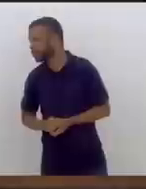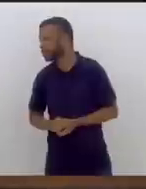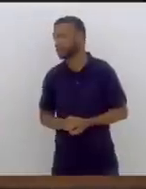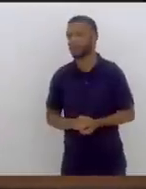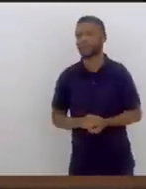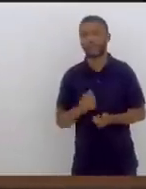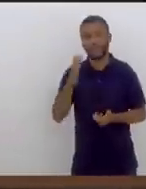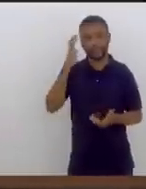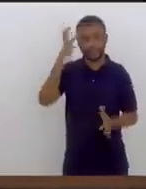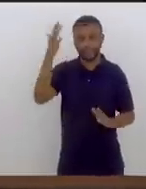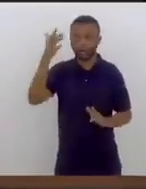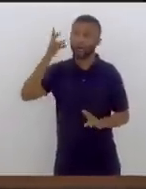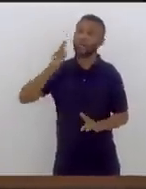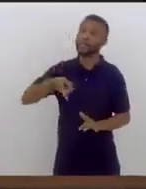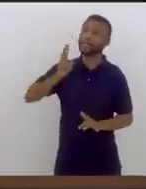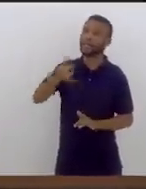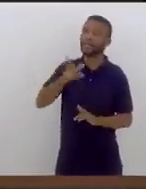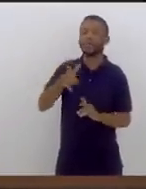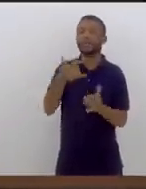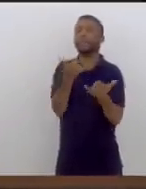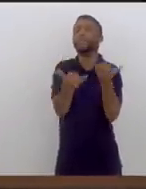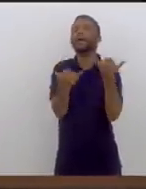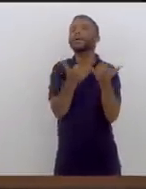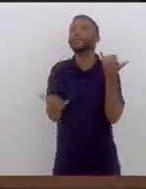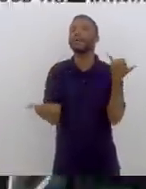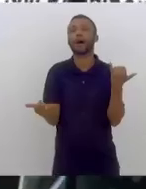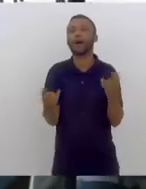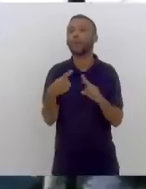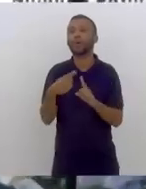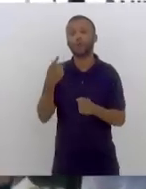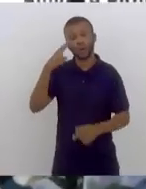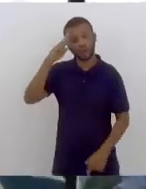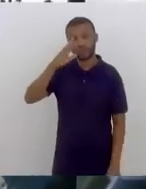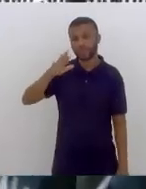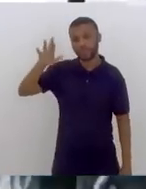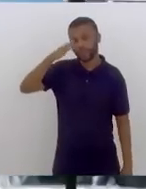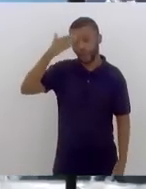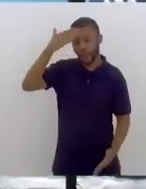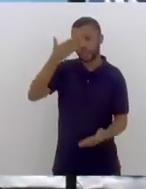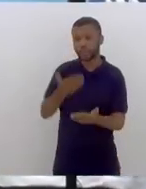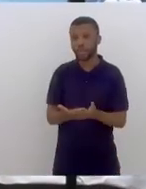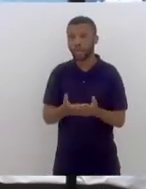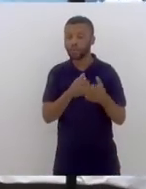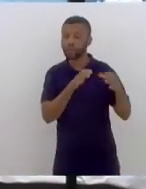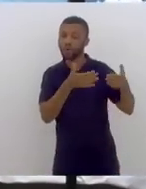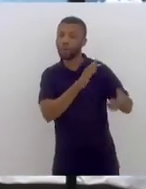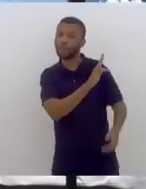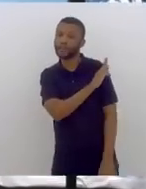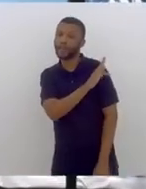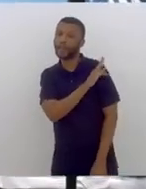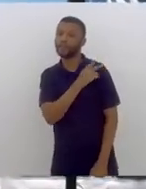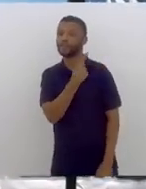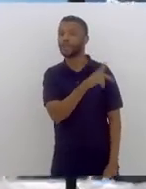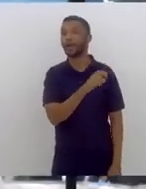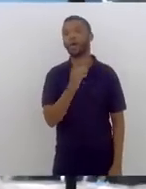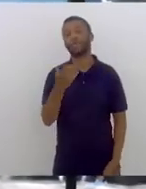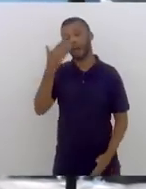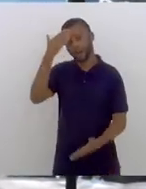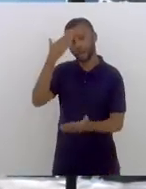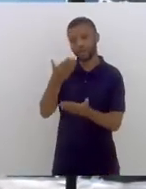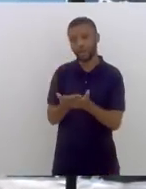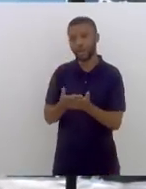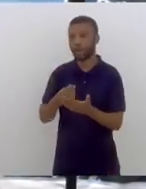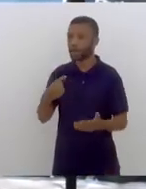Gualberto sempre vai ser parcial porque o comandante geral ele vai acreditar no corpo técnico dele ou vai acreditar